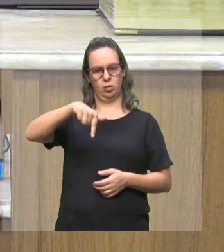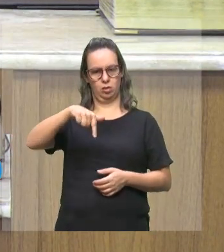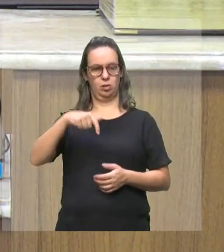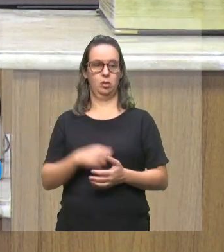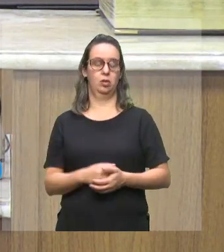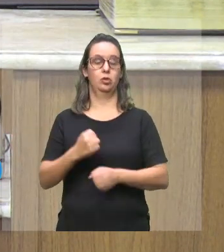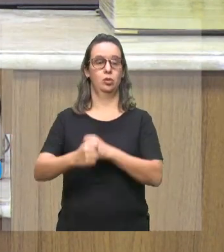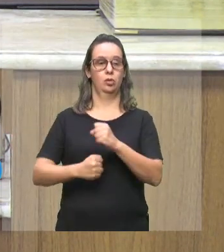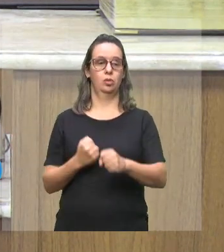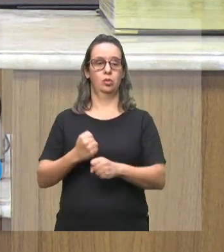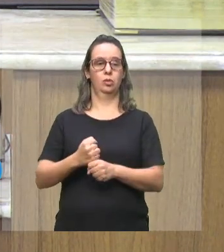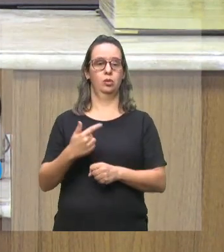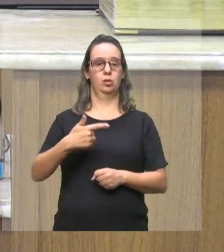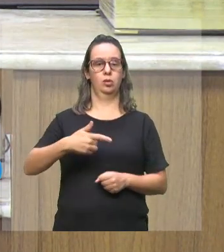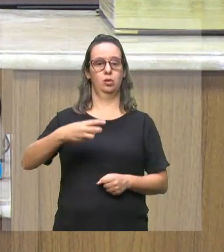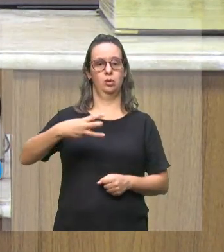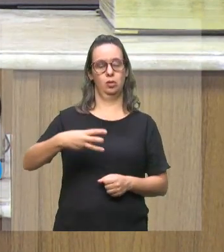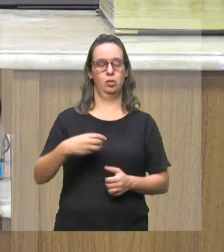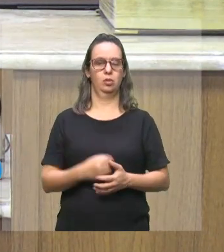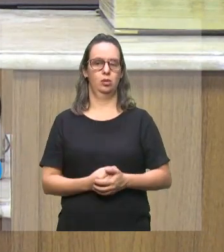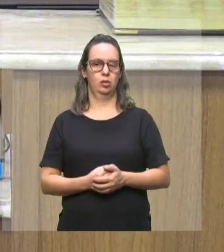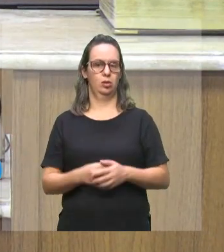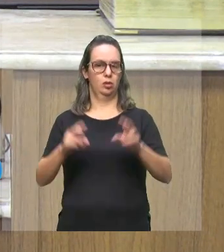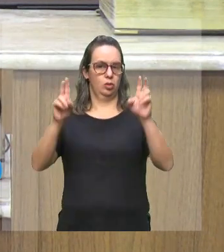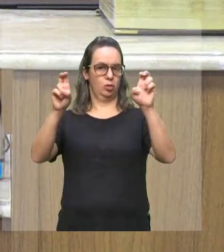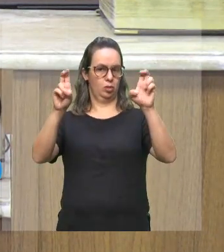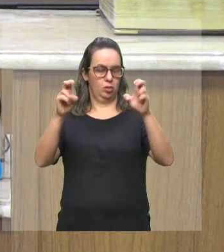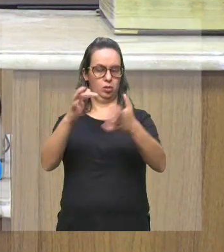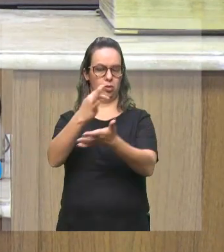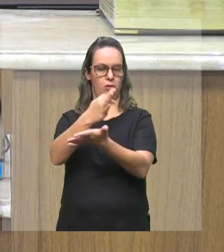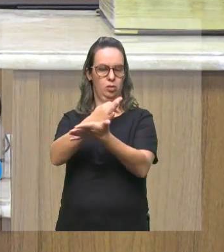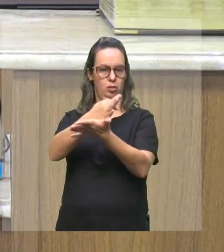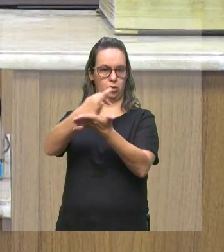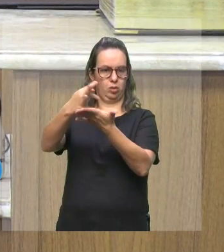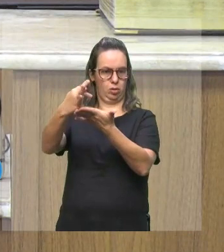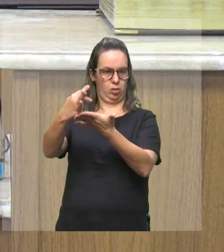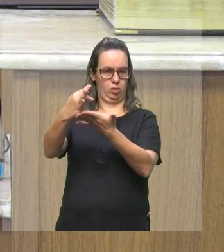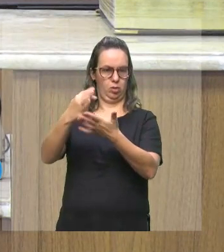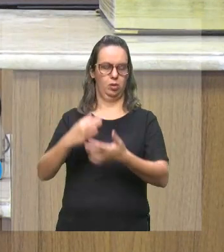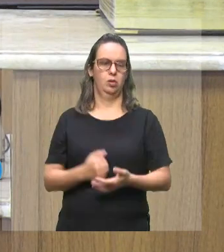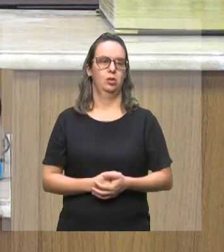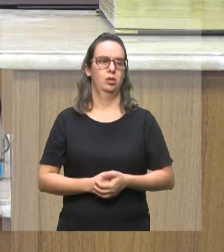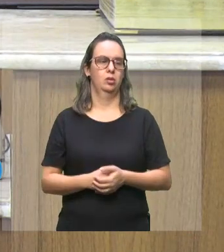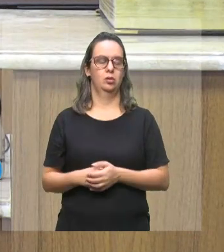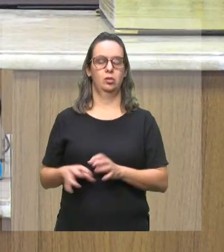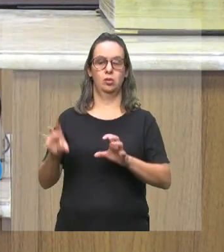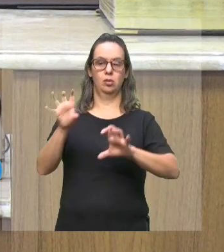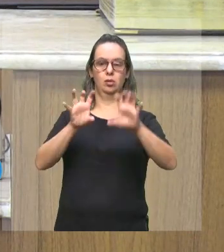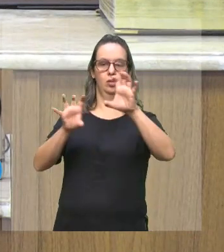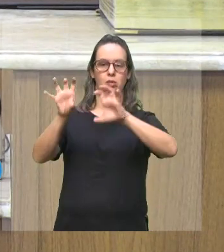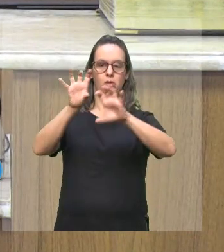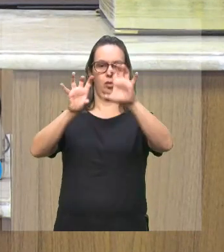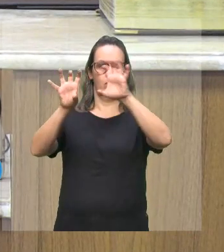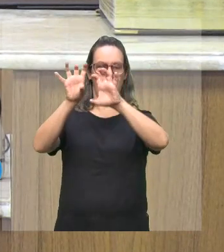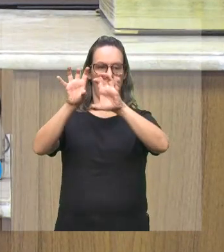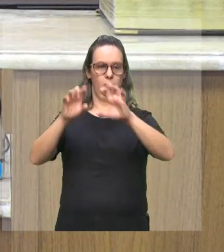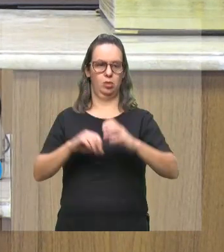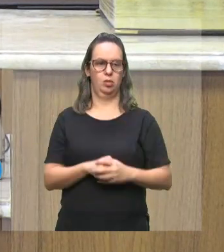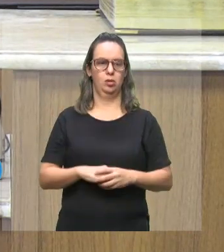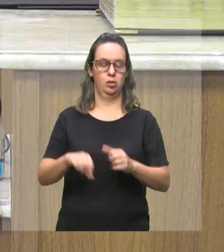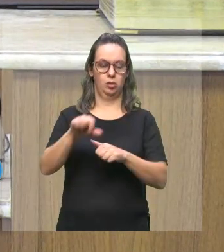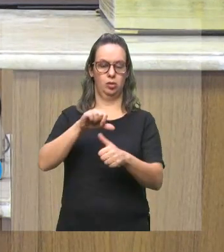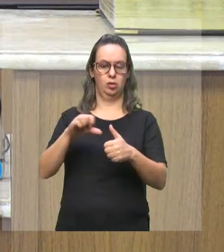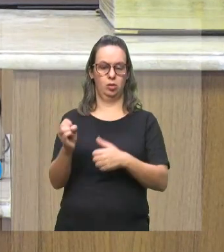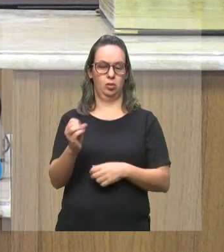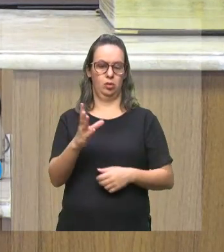247/2023 passa a ter a seguinte redação. Dispõe sobre a organização do sistema de inovação de